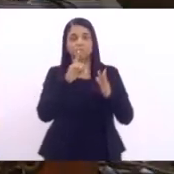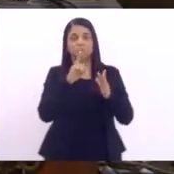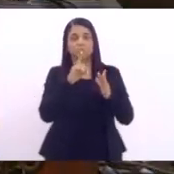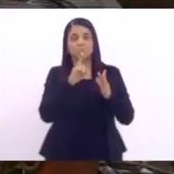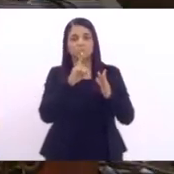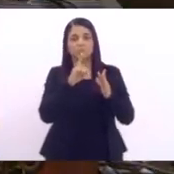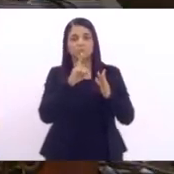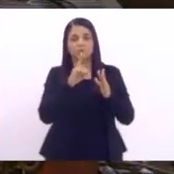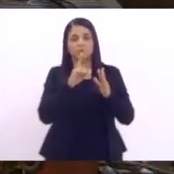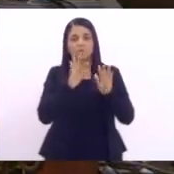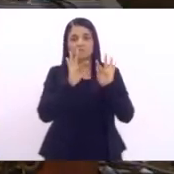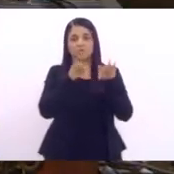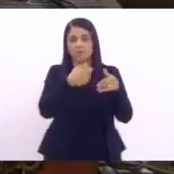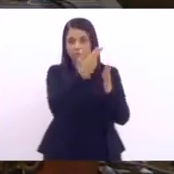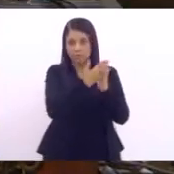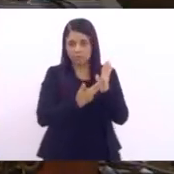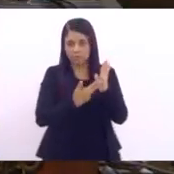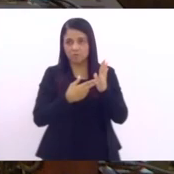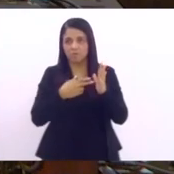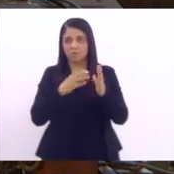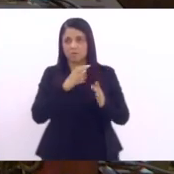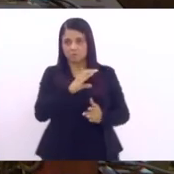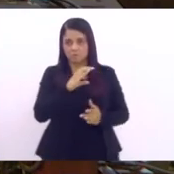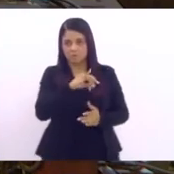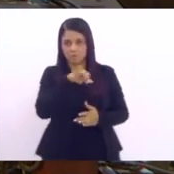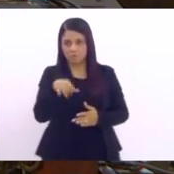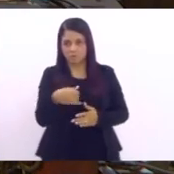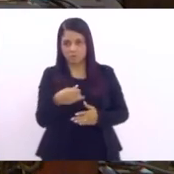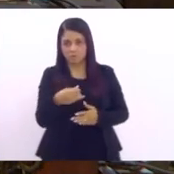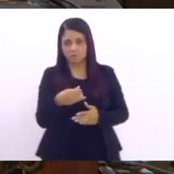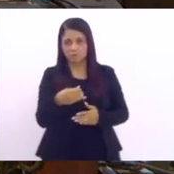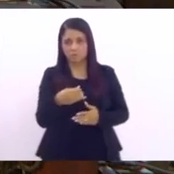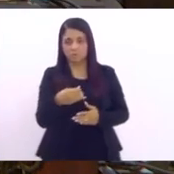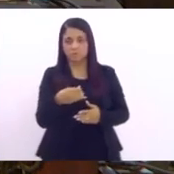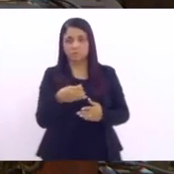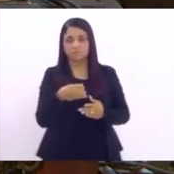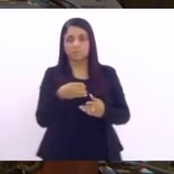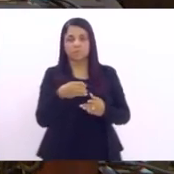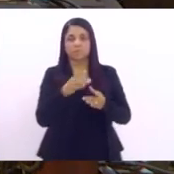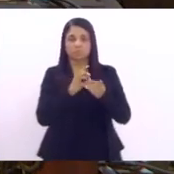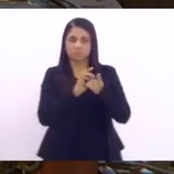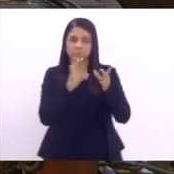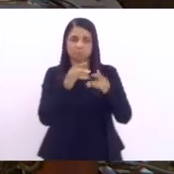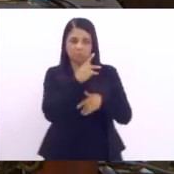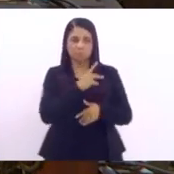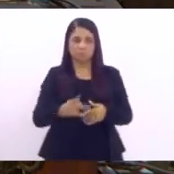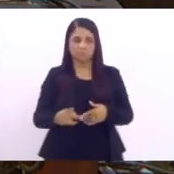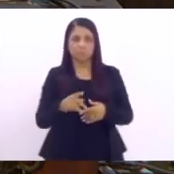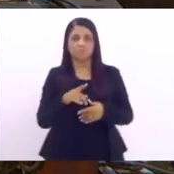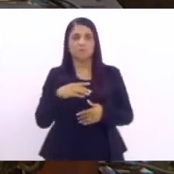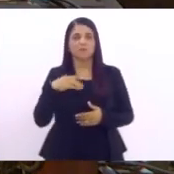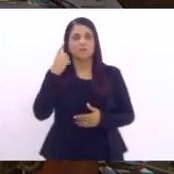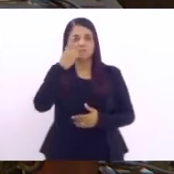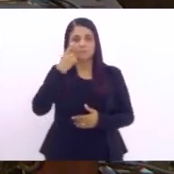CCJ, a presidência defere o pedido de Vossa Excelência. Deputado Carlos Macedo.